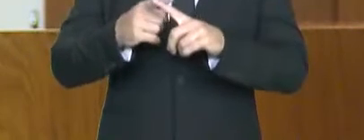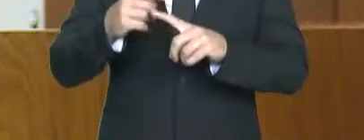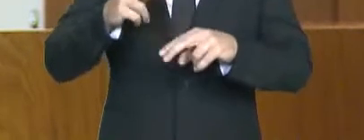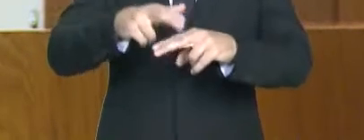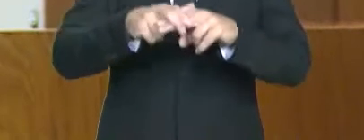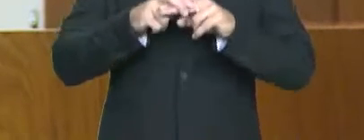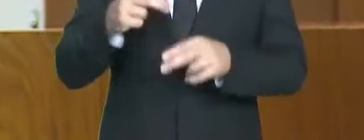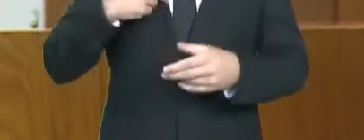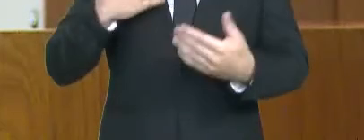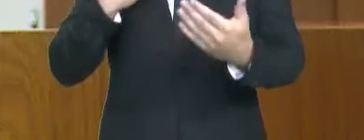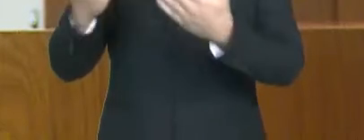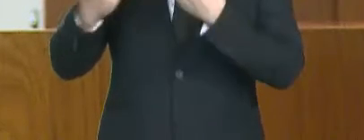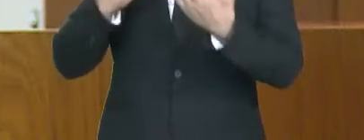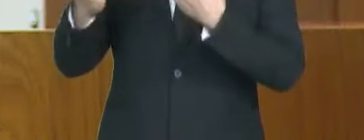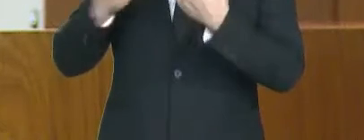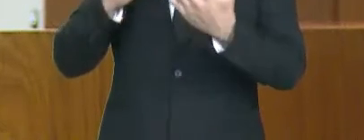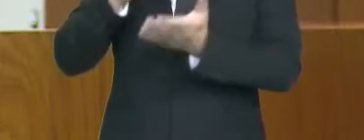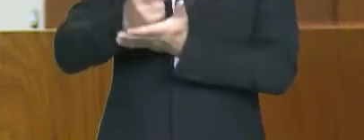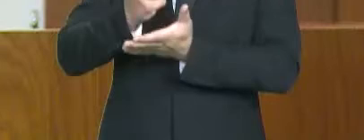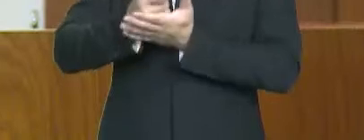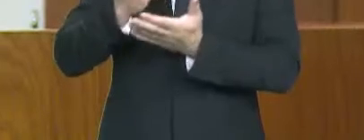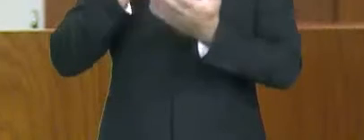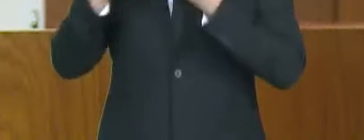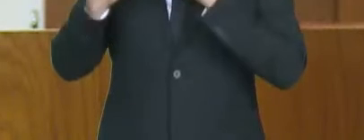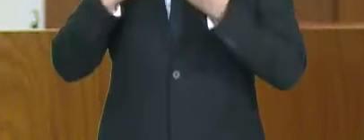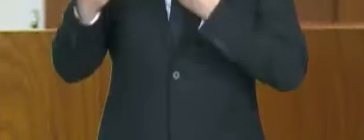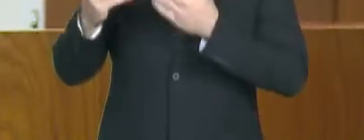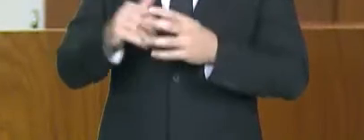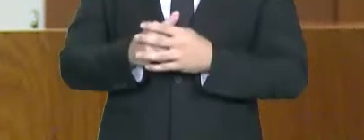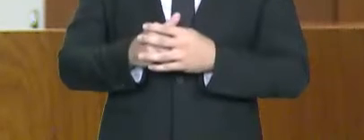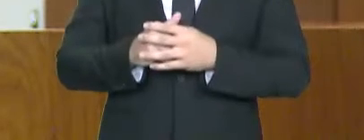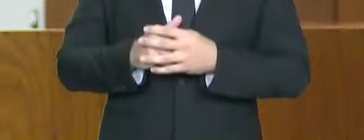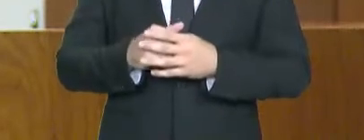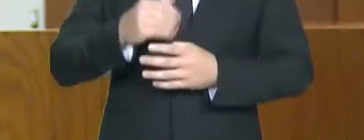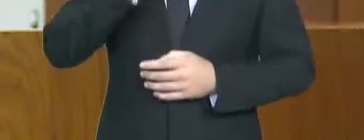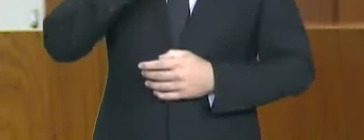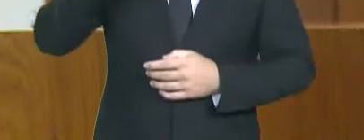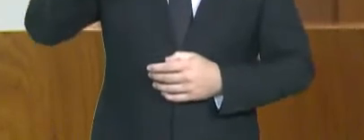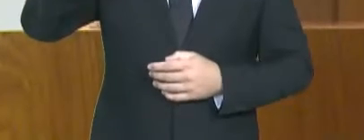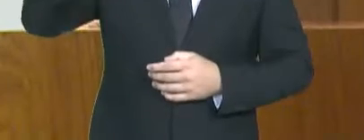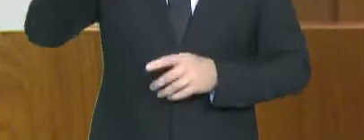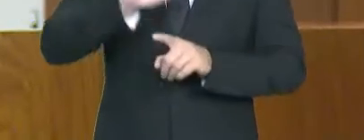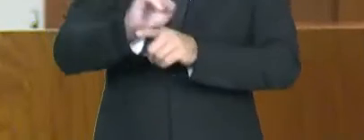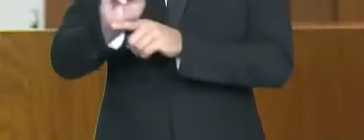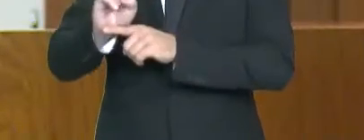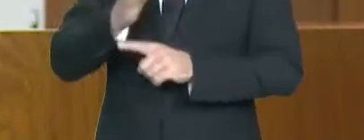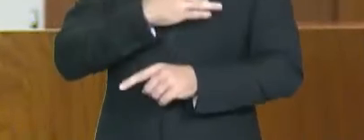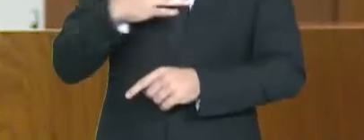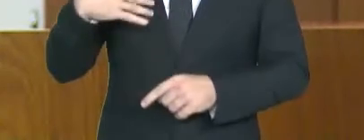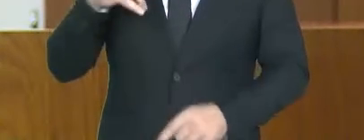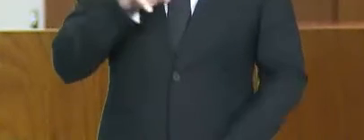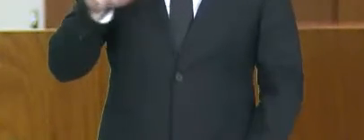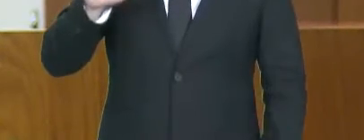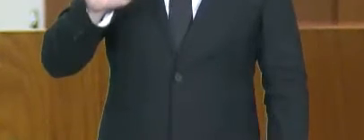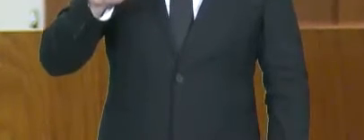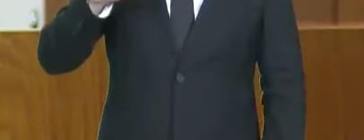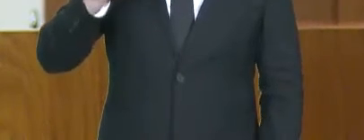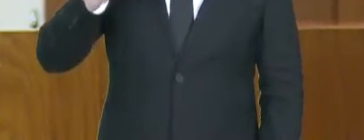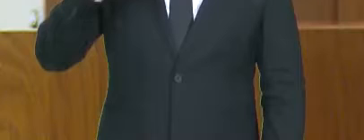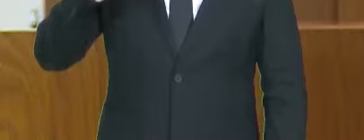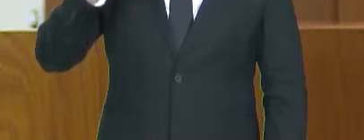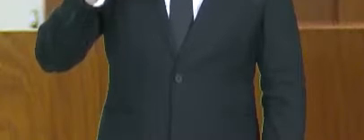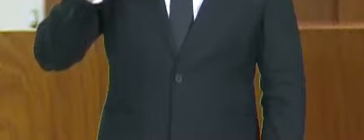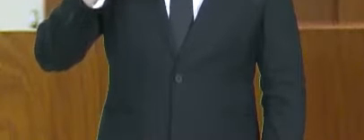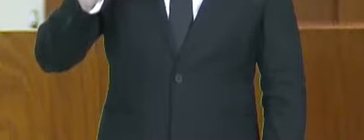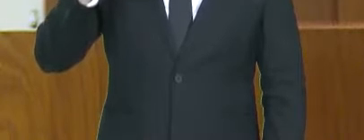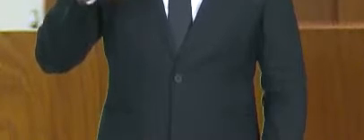dialogado rotineiramente com o chefe da Vigilância Sanitária, o senhor Edmilson, com o